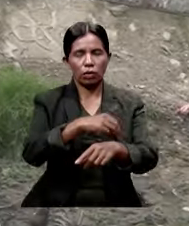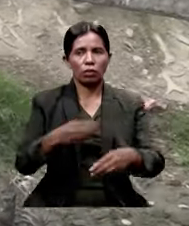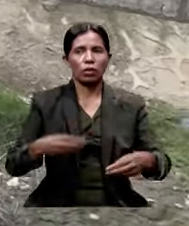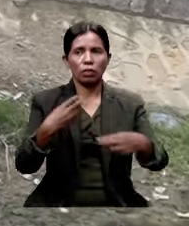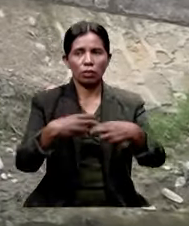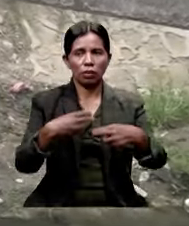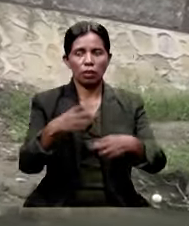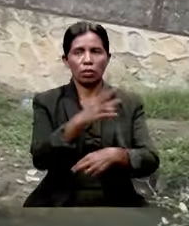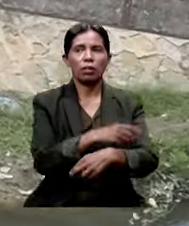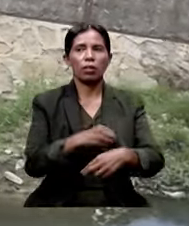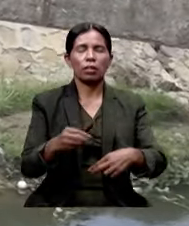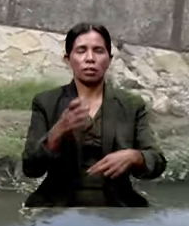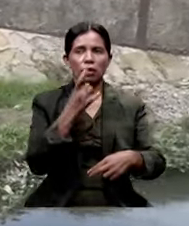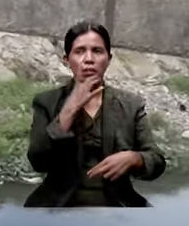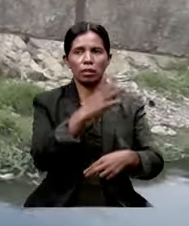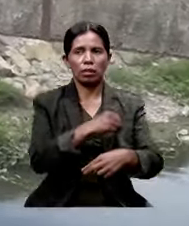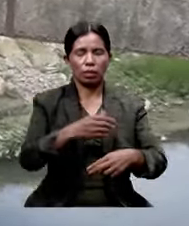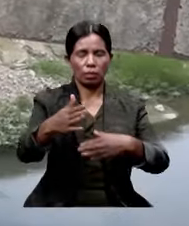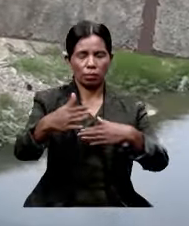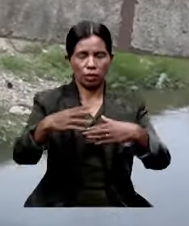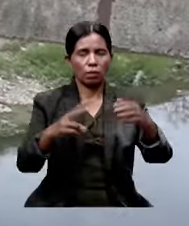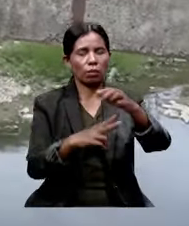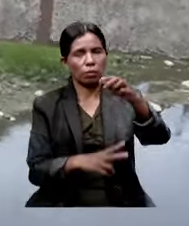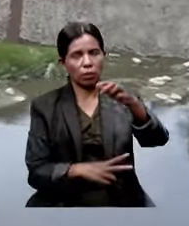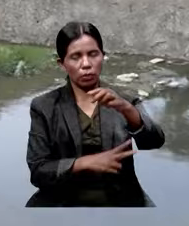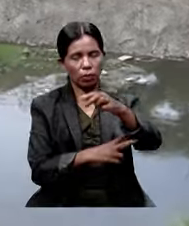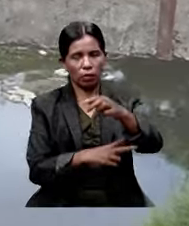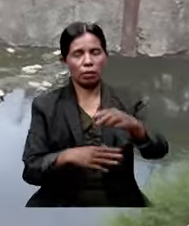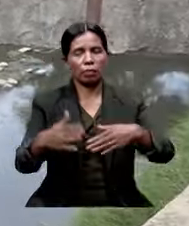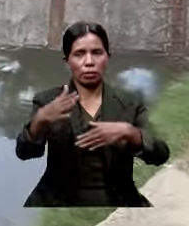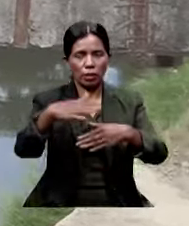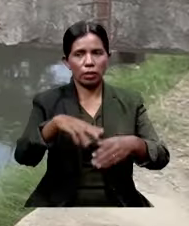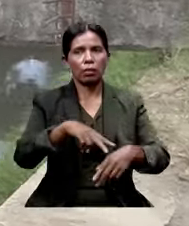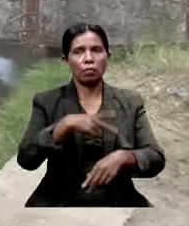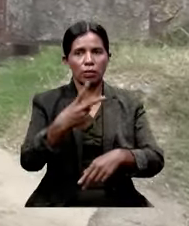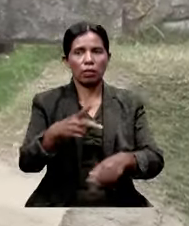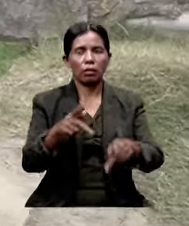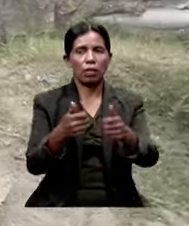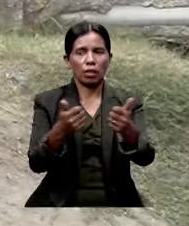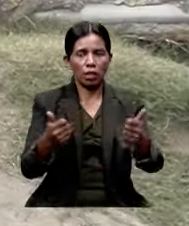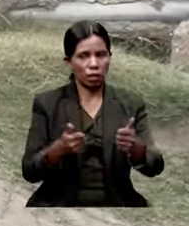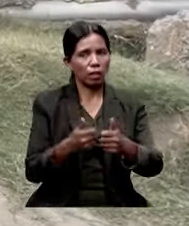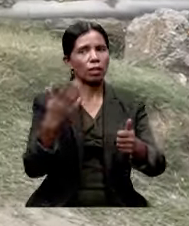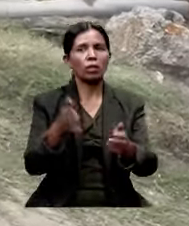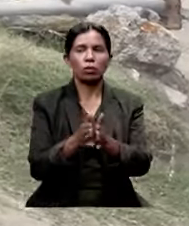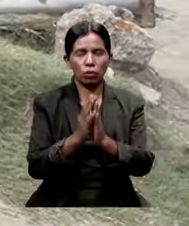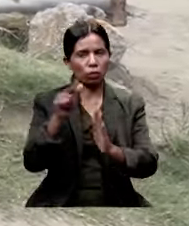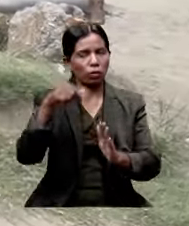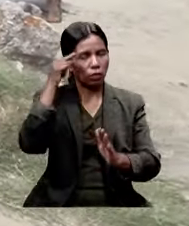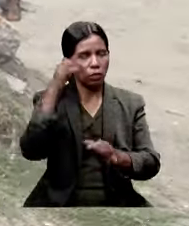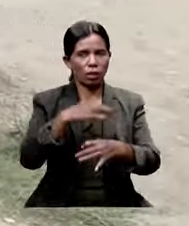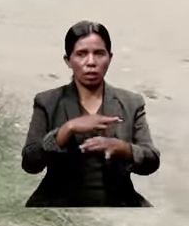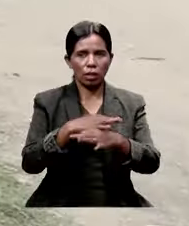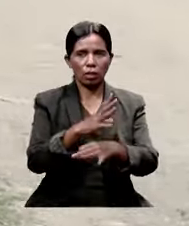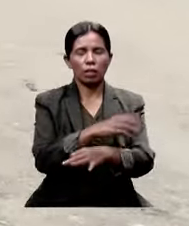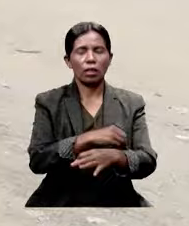impacto ba airing eletricidade nebe besic ponte refere atumonona. Nune comunidade sira e aldeia refere, husi governo atuhadia